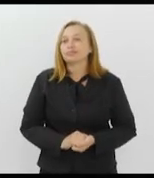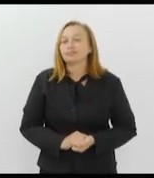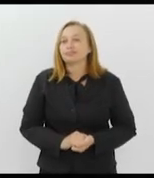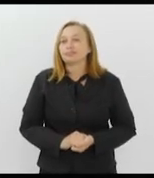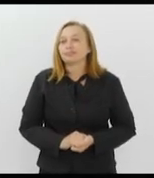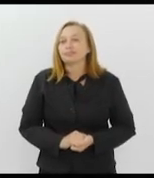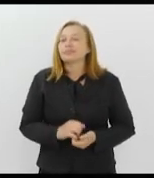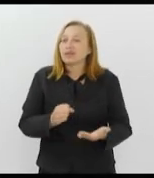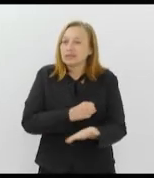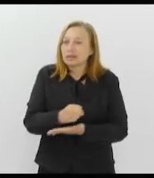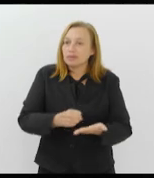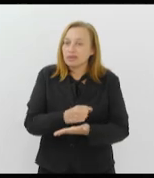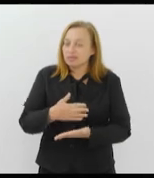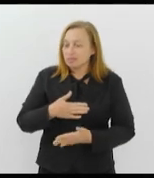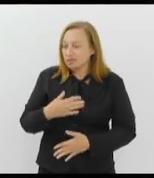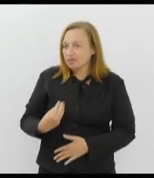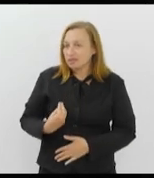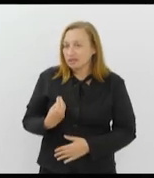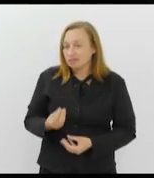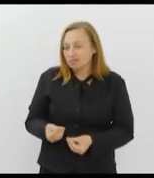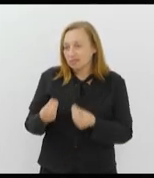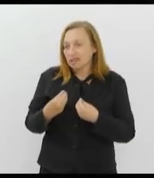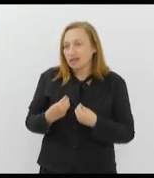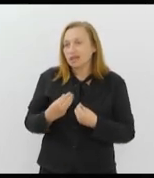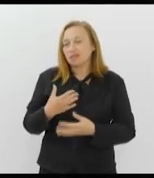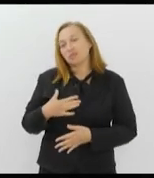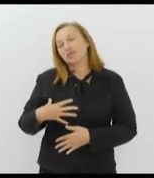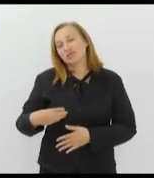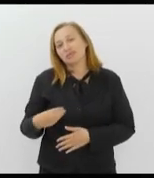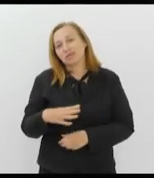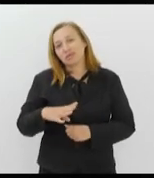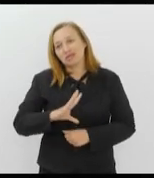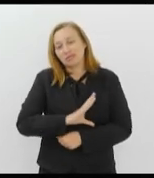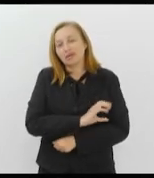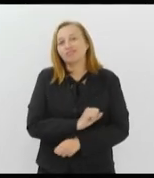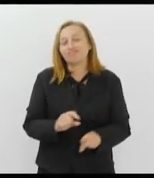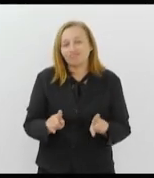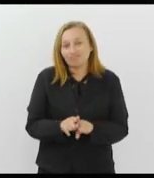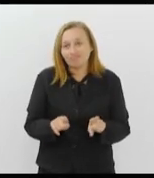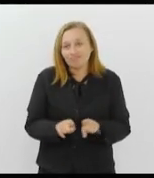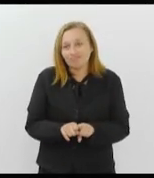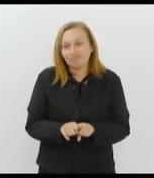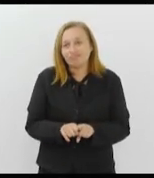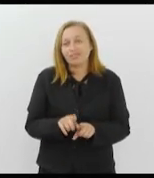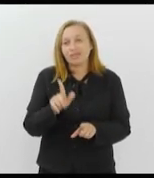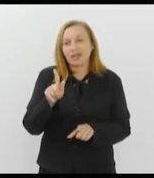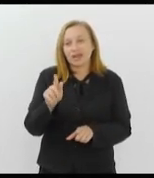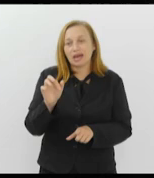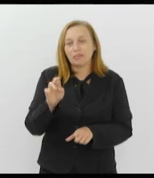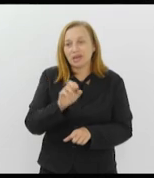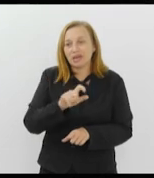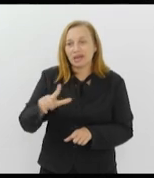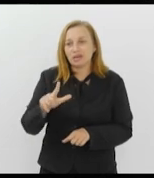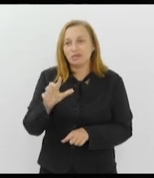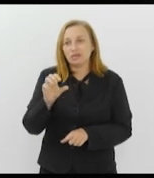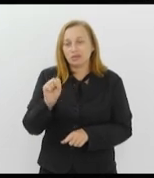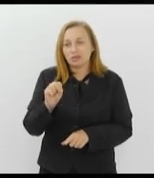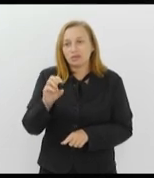essa base para a minha vida. E meus filhos aqui queridos também, Sofia e Gabriel, os amores da minha